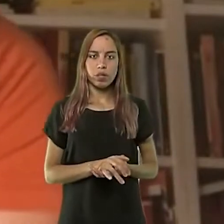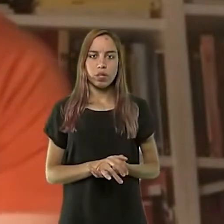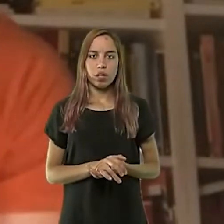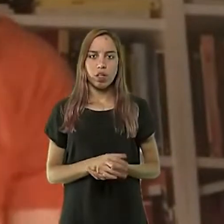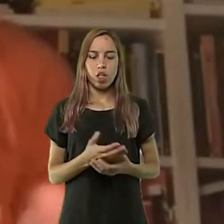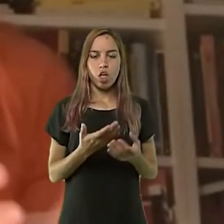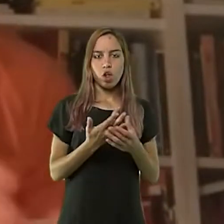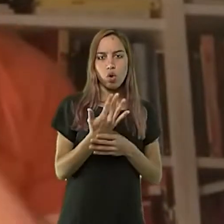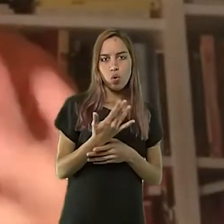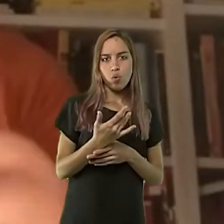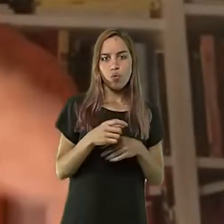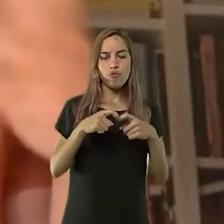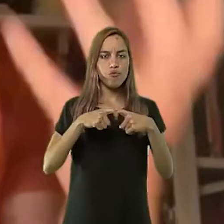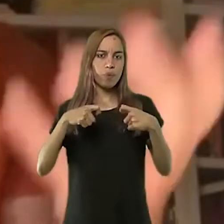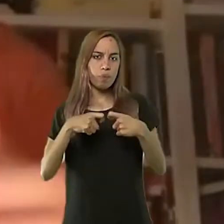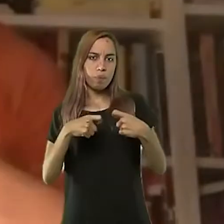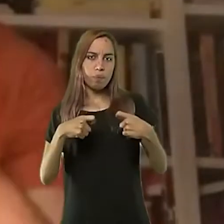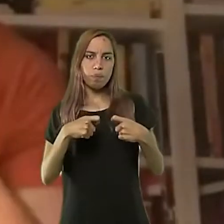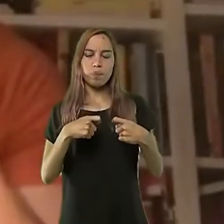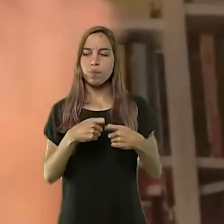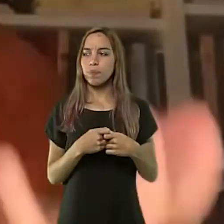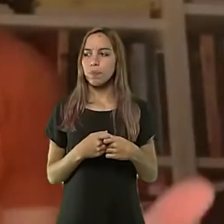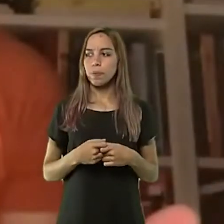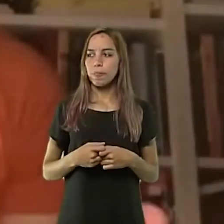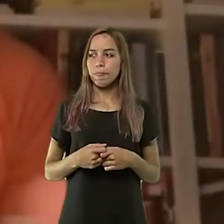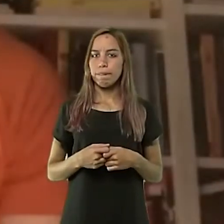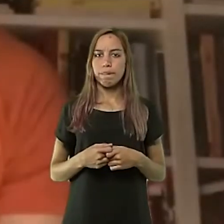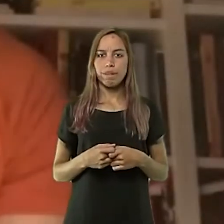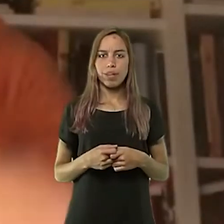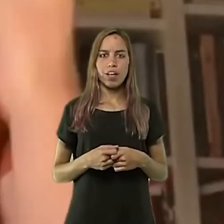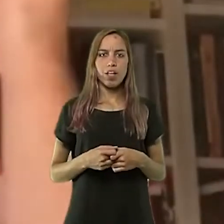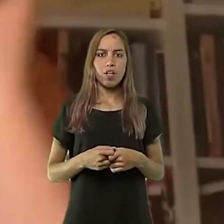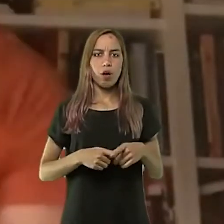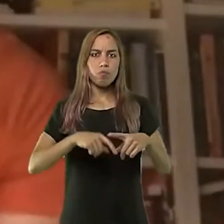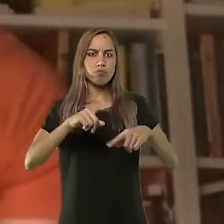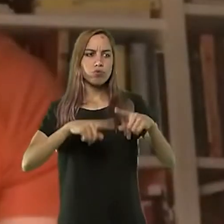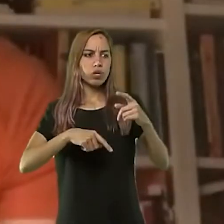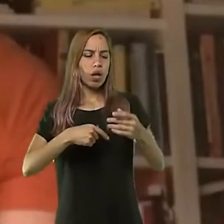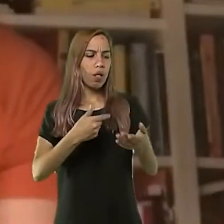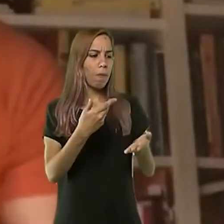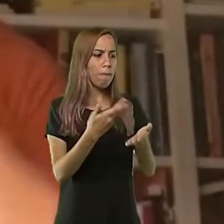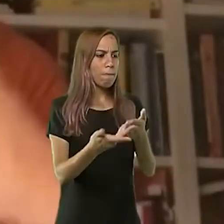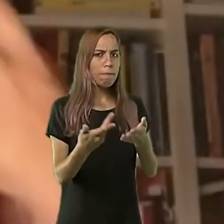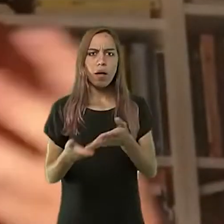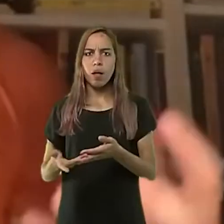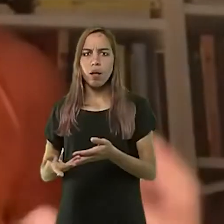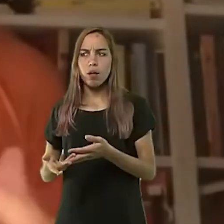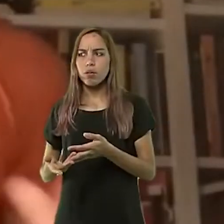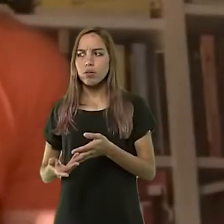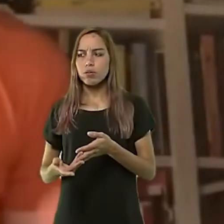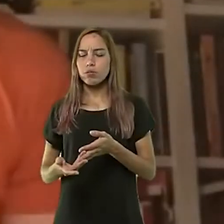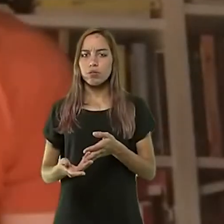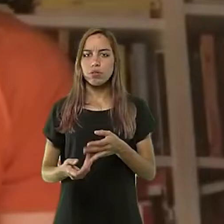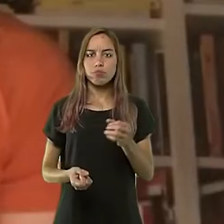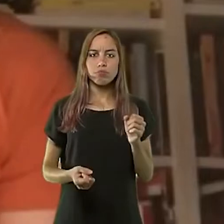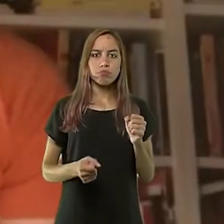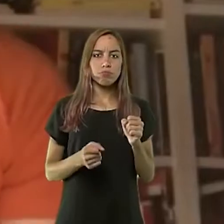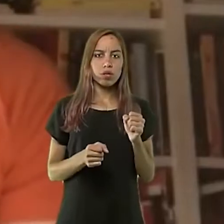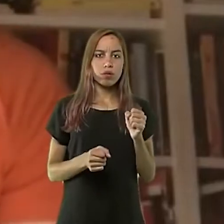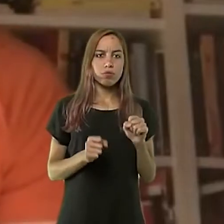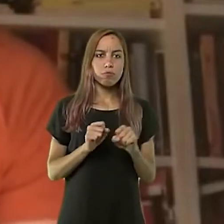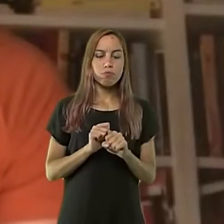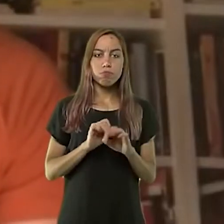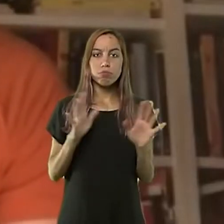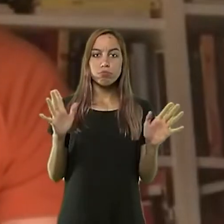as meias e por aí fora. Há objetos que desaparecem das nossas vidas, canetas, esferográficos, é verdade, que desaparecem das nossas vidas